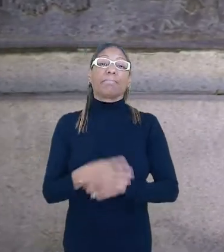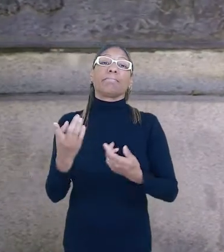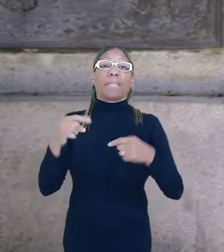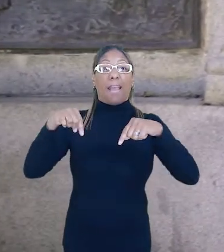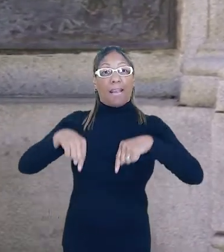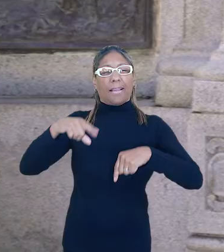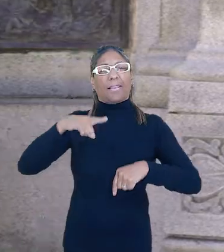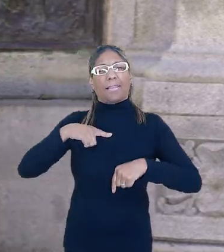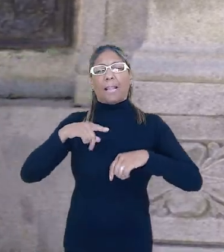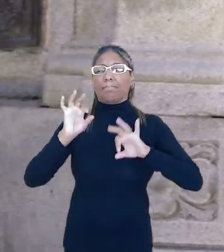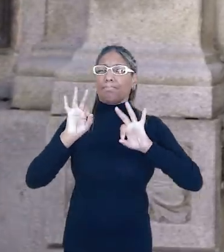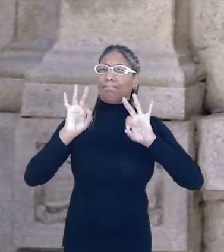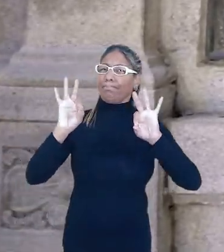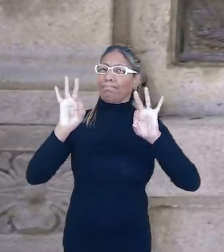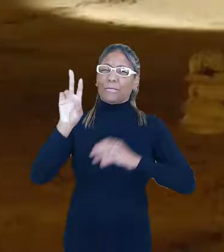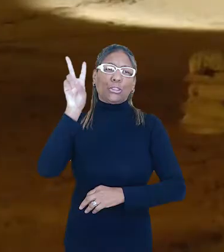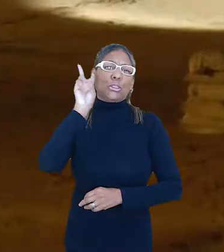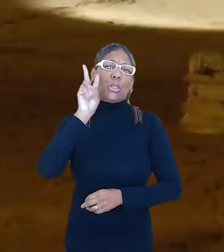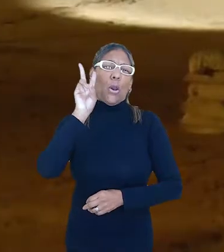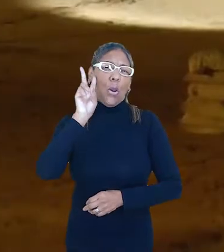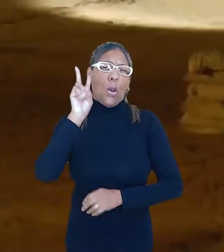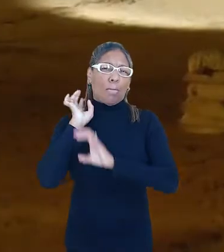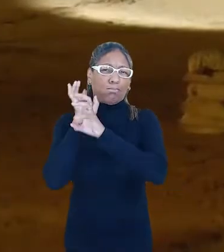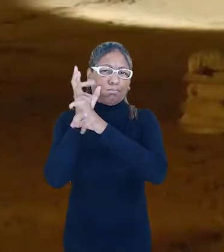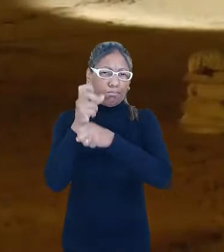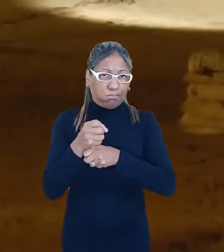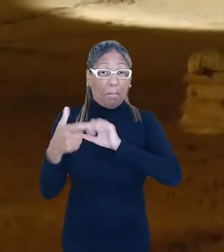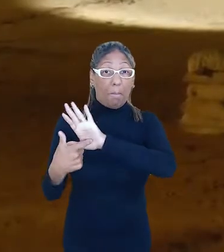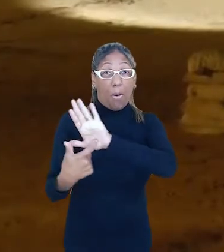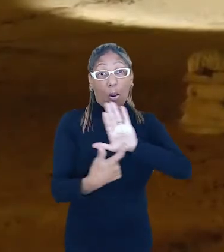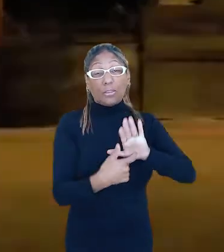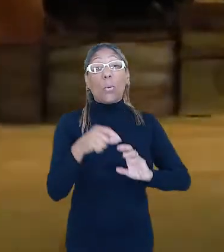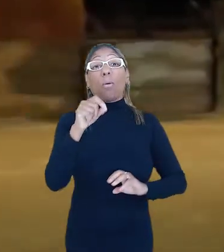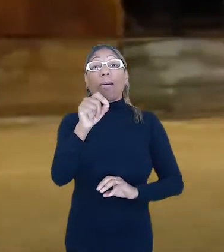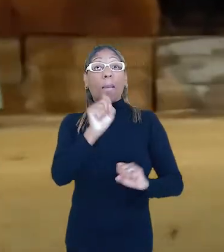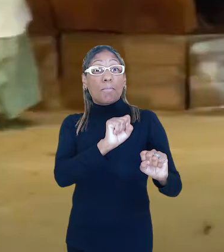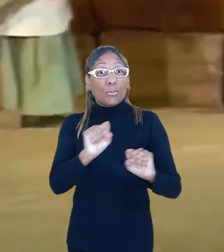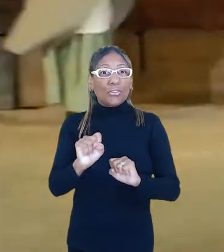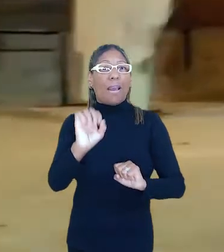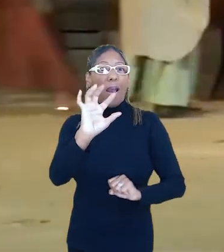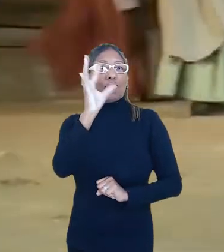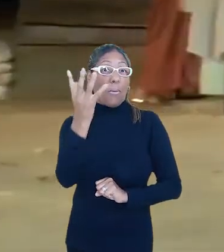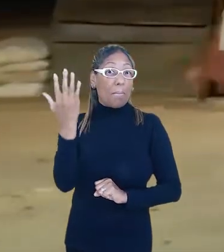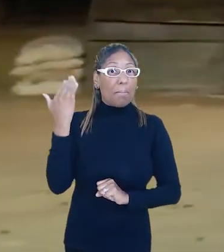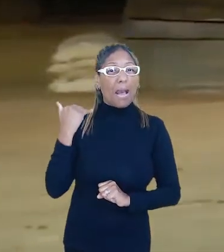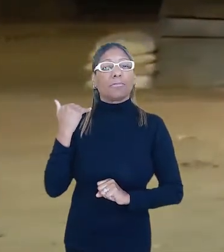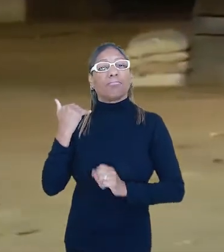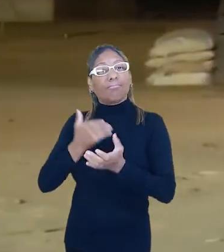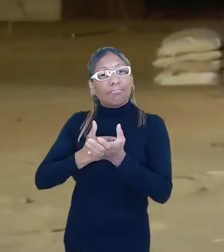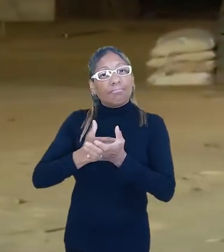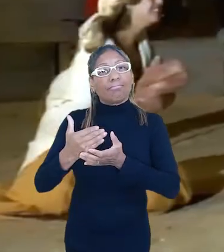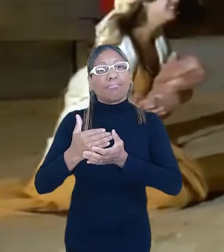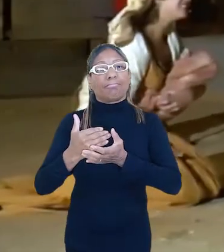E Porto Feliz tem um espetáculo aqui para contar essa história, né? E tentar mostrar o que poderia ter sido